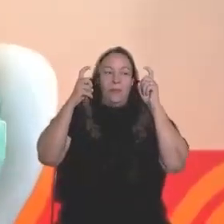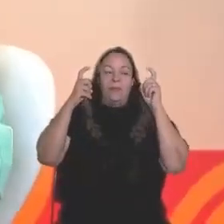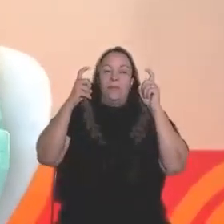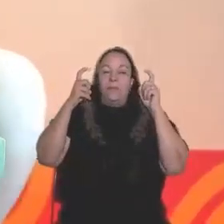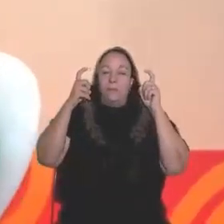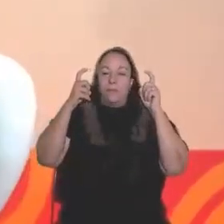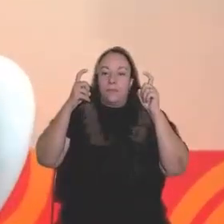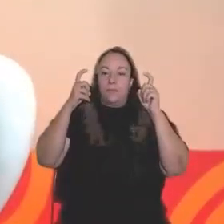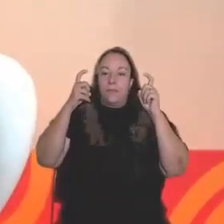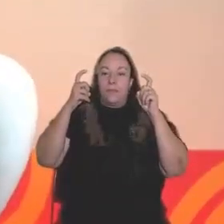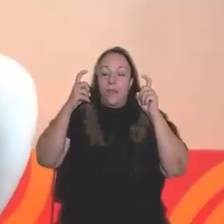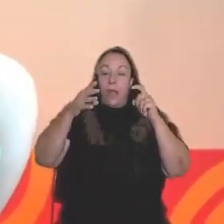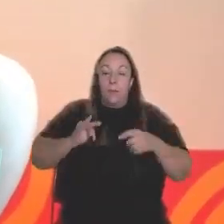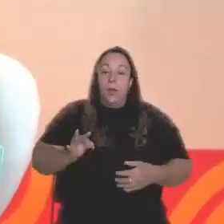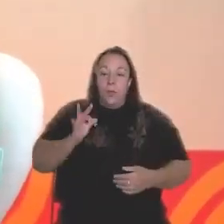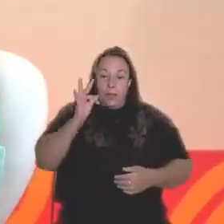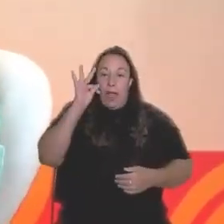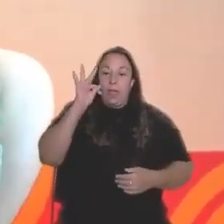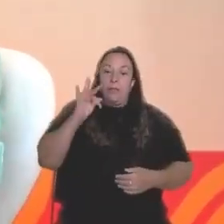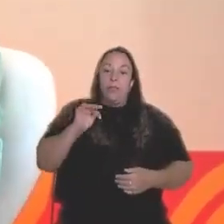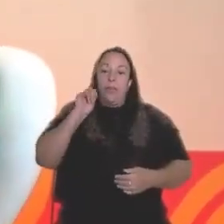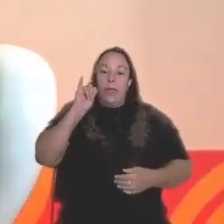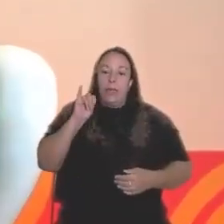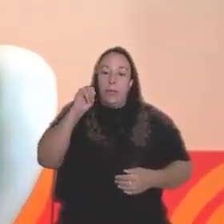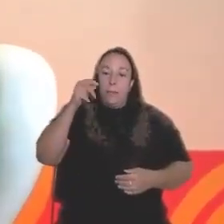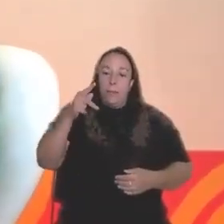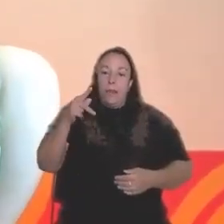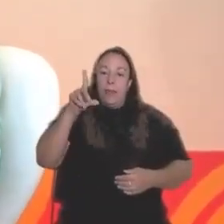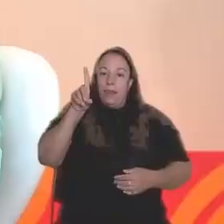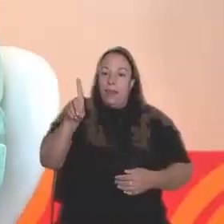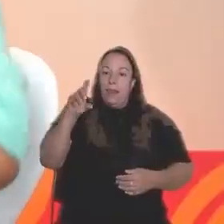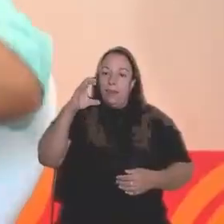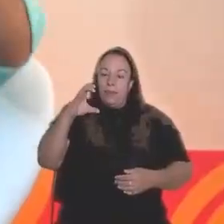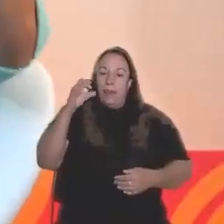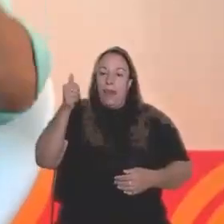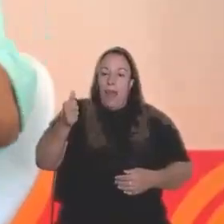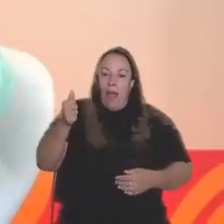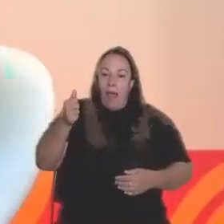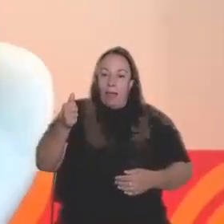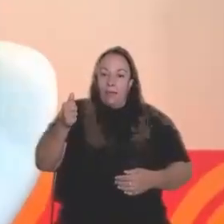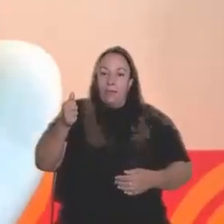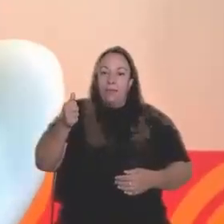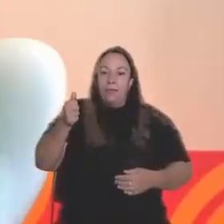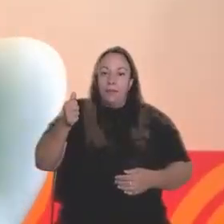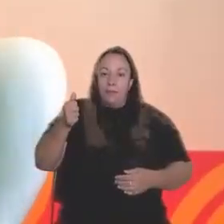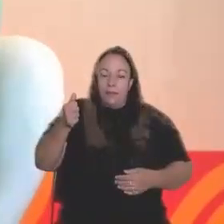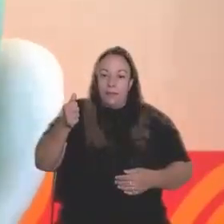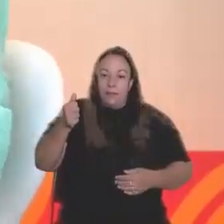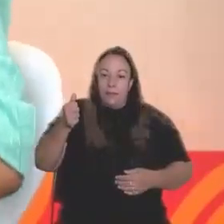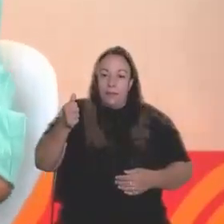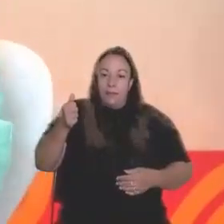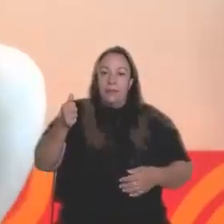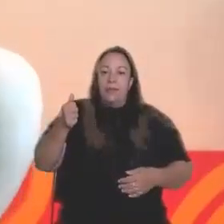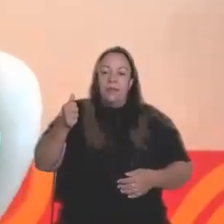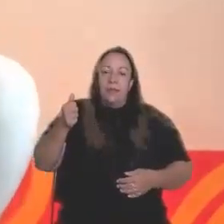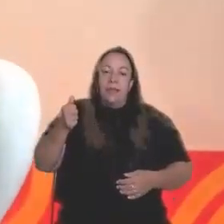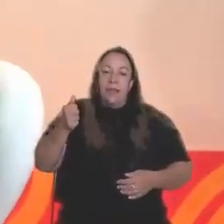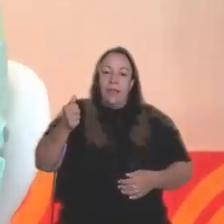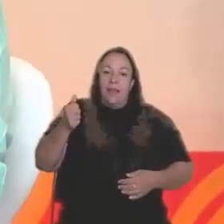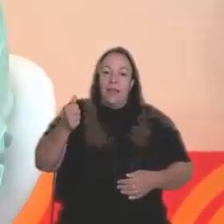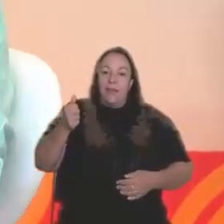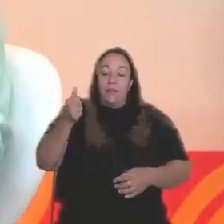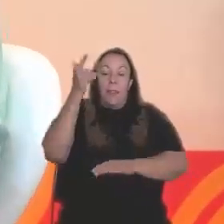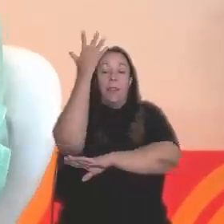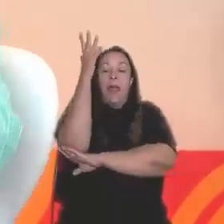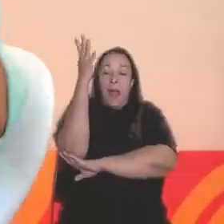mediante apoio técnico de PDSA. Então, um amigo meu falou, Rafael, podia plantar um pé de abacate em tal lugar? Eu falei, não, mas se cair o abacate no carro,